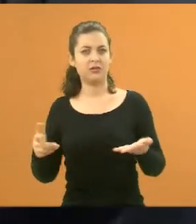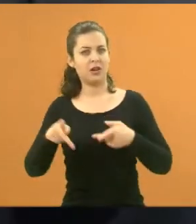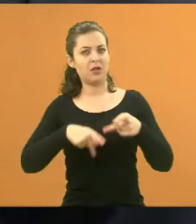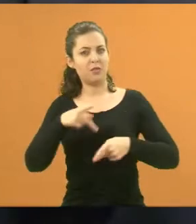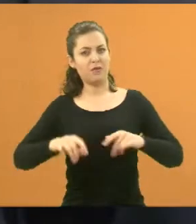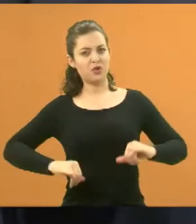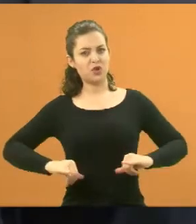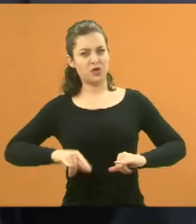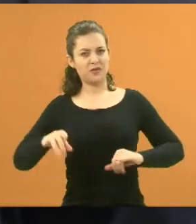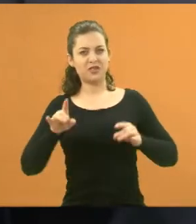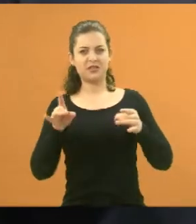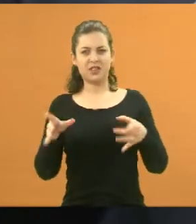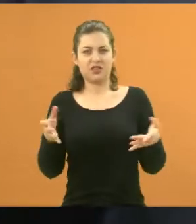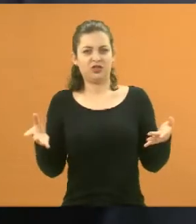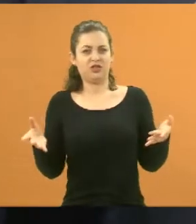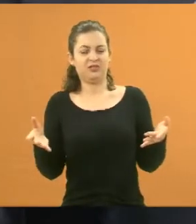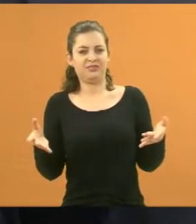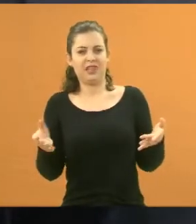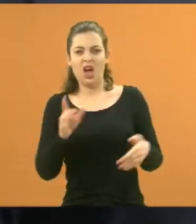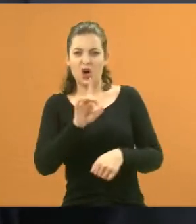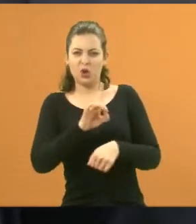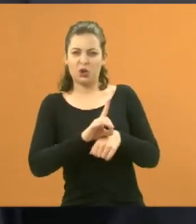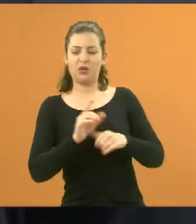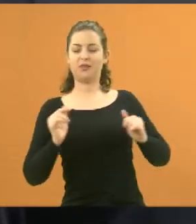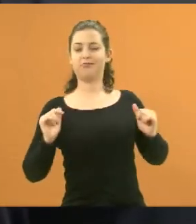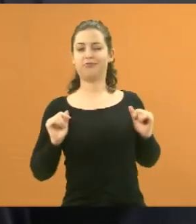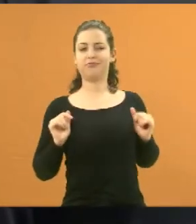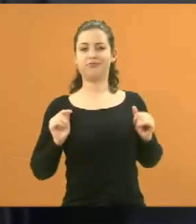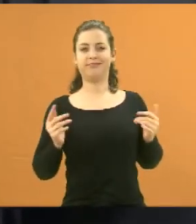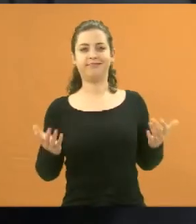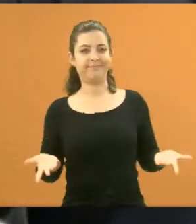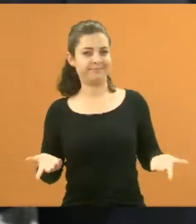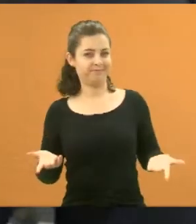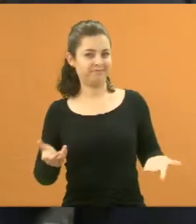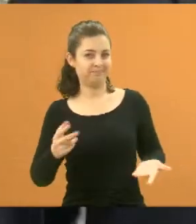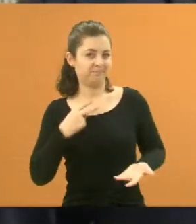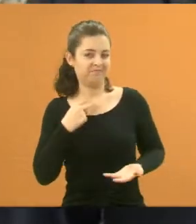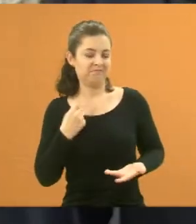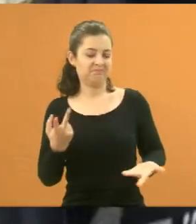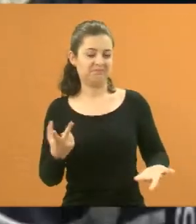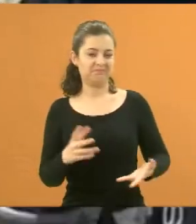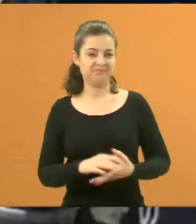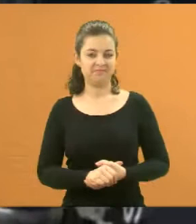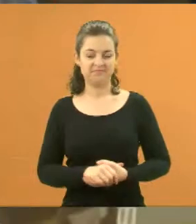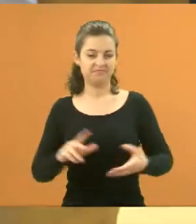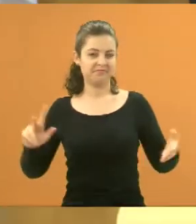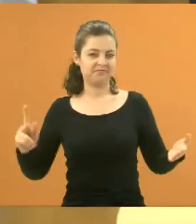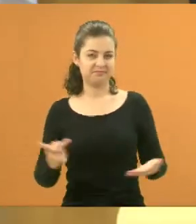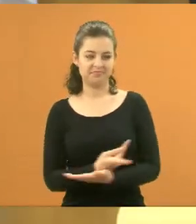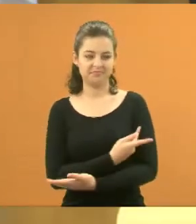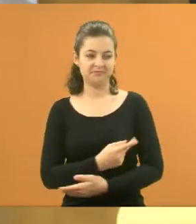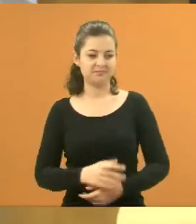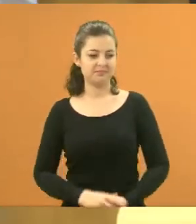população limpa e fica por isso. Aí o dono do terreno sai no lucro. É o que a gente Tá errado isso daí. Isso daí tá errado.